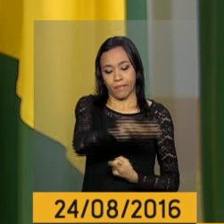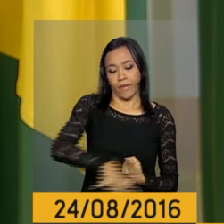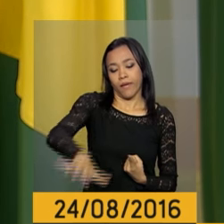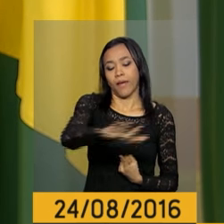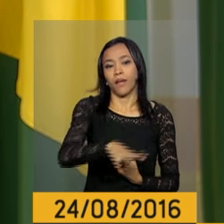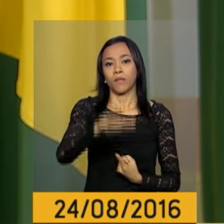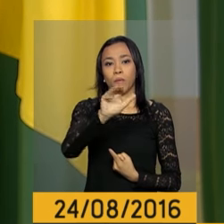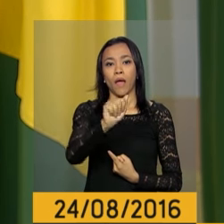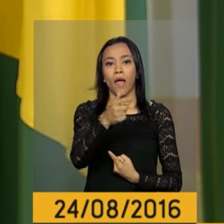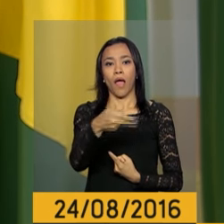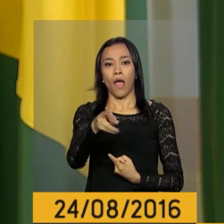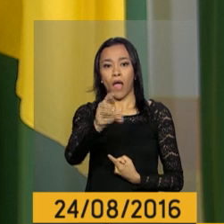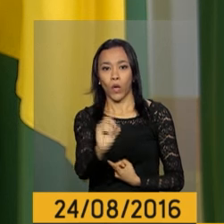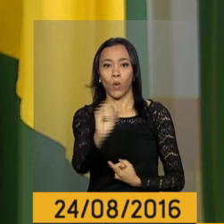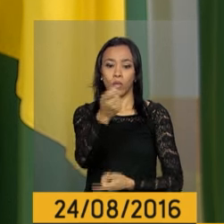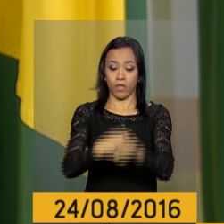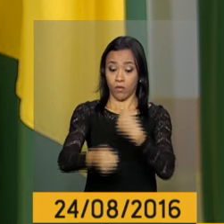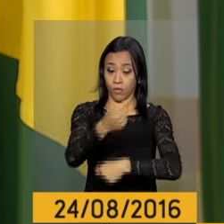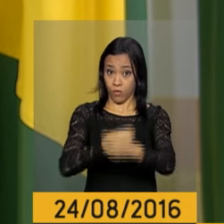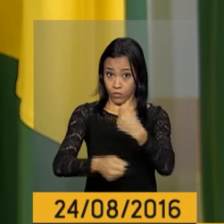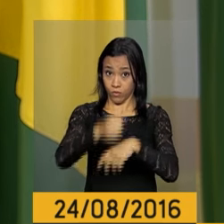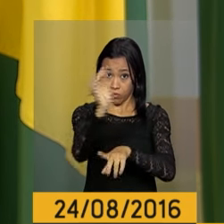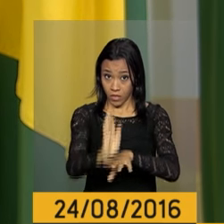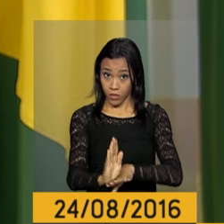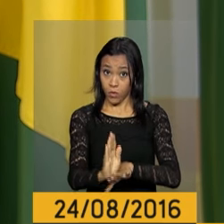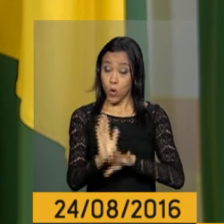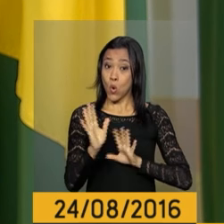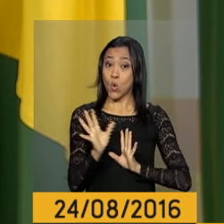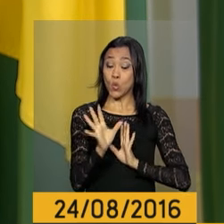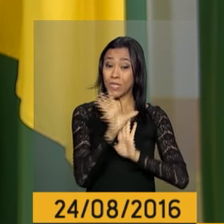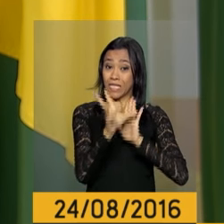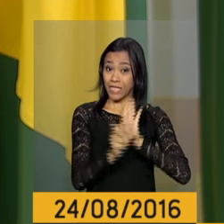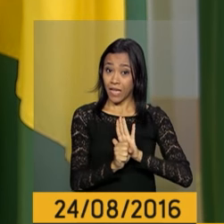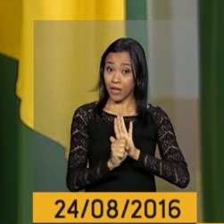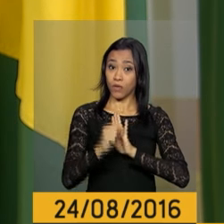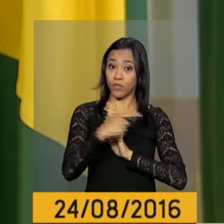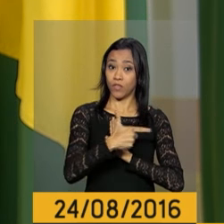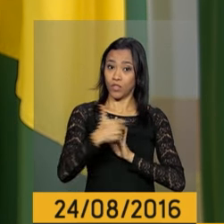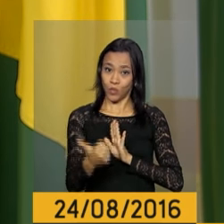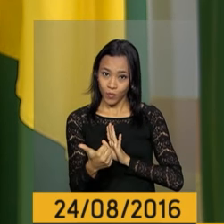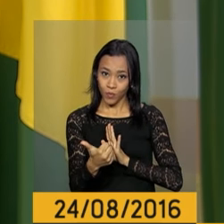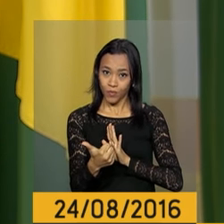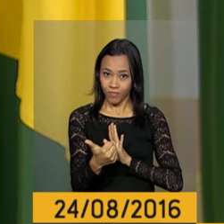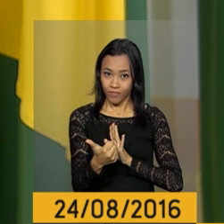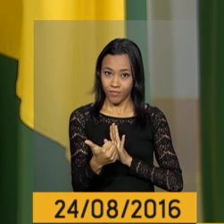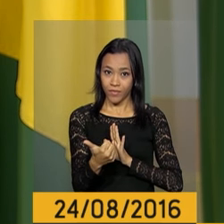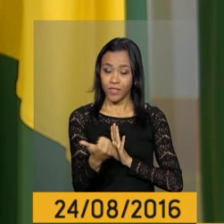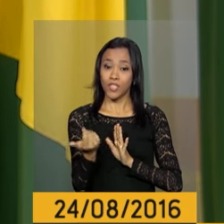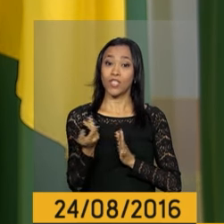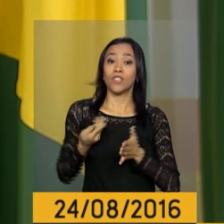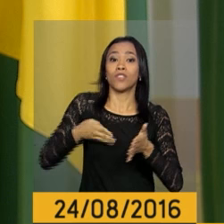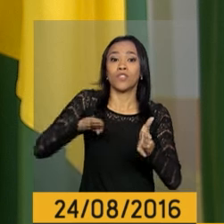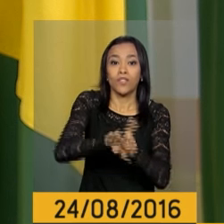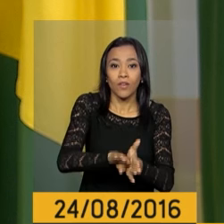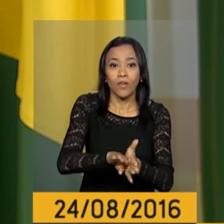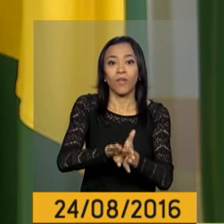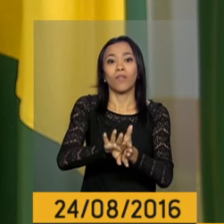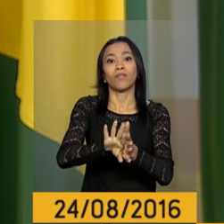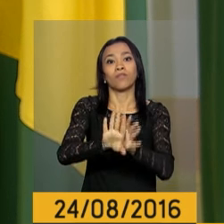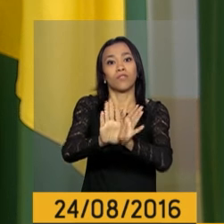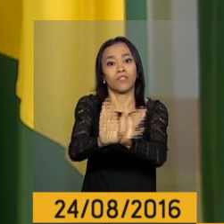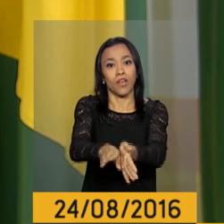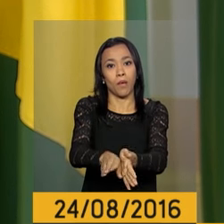brasileiro o século XX chegou muito antes dele começar. Já o